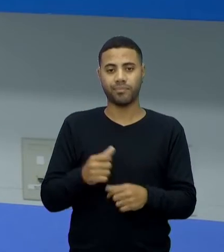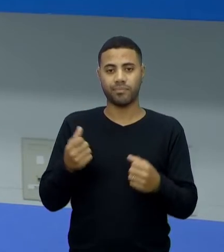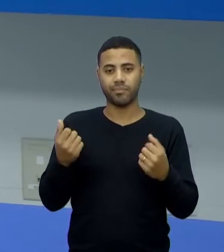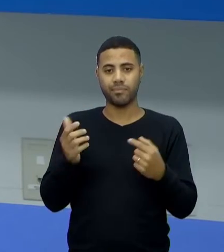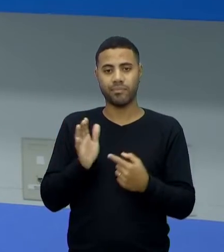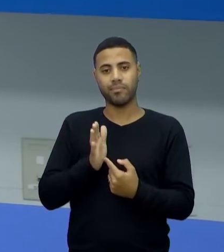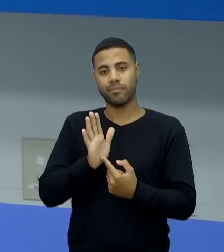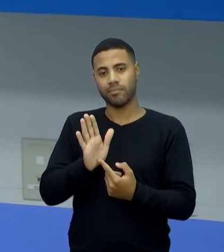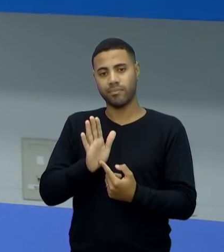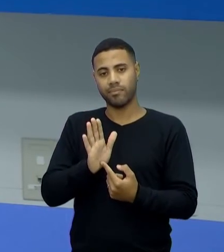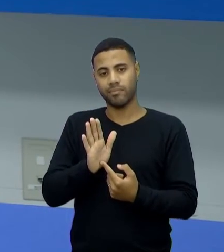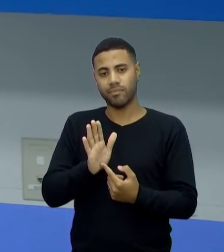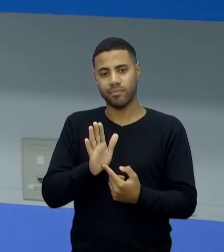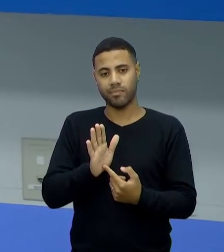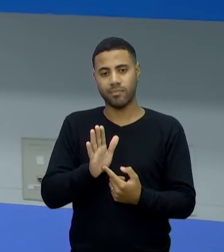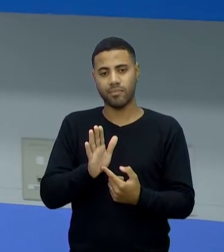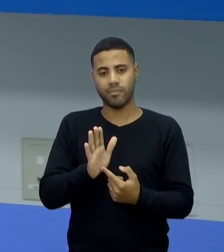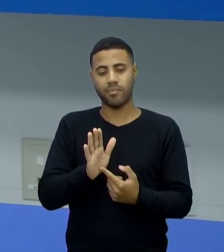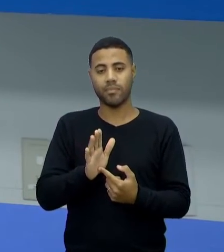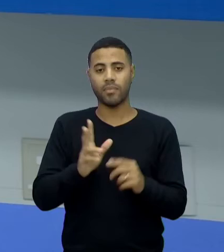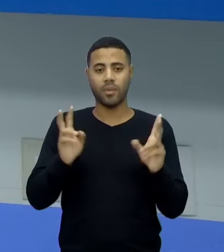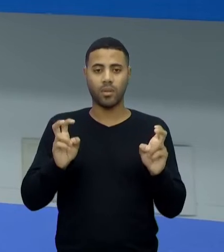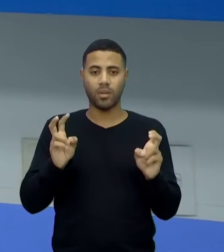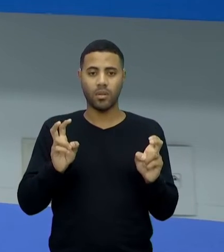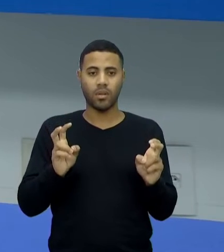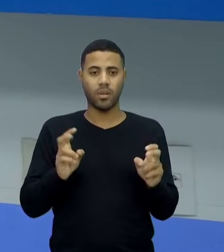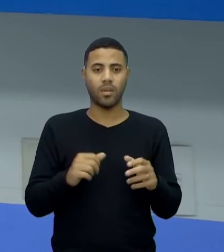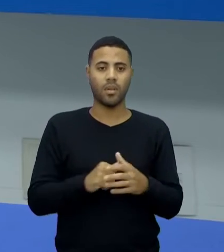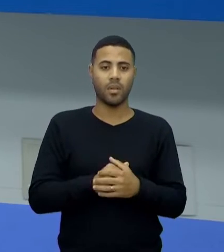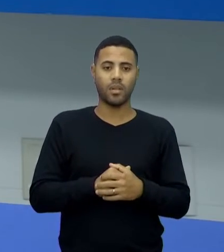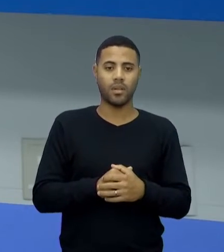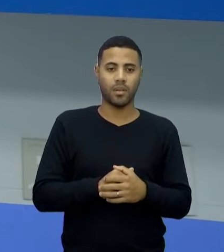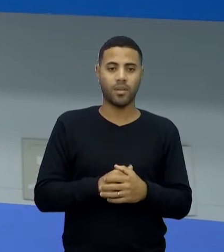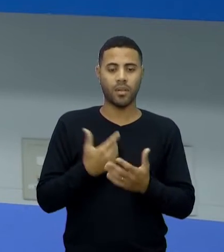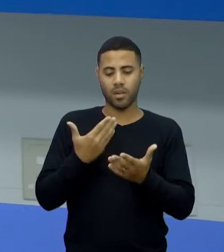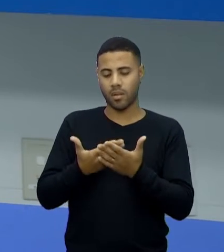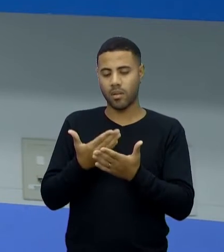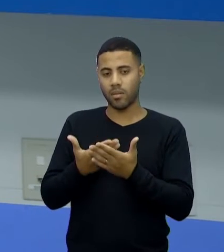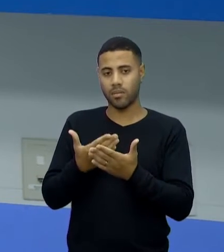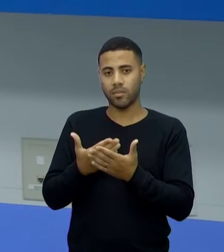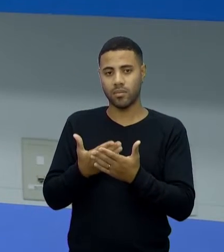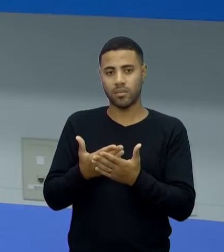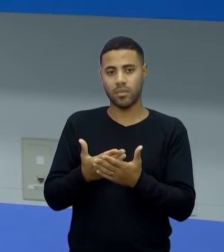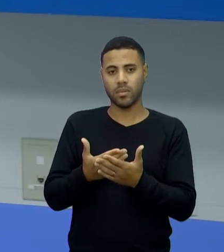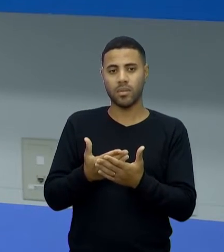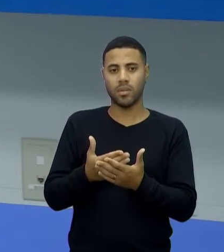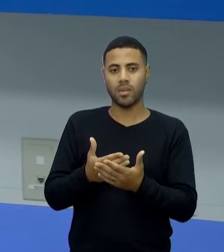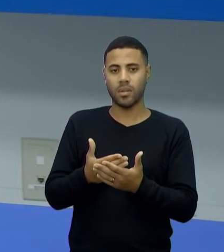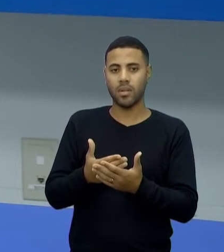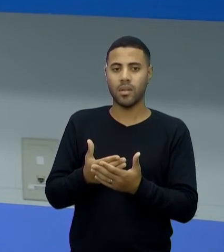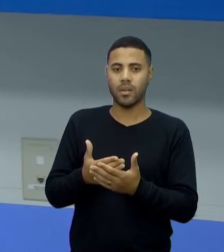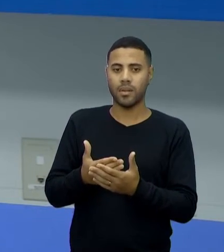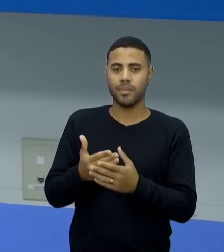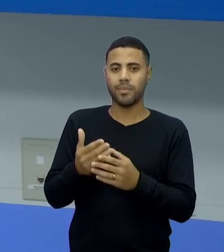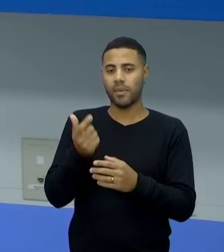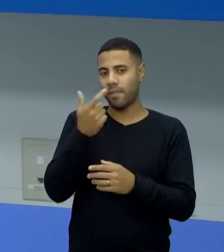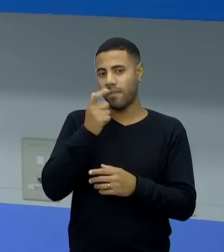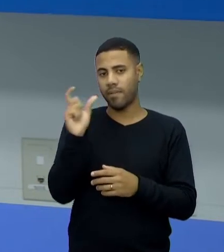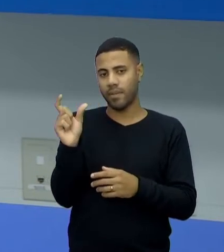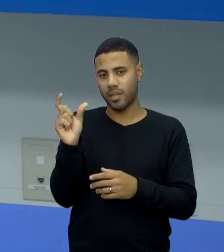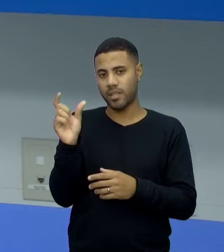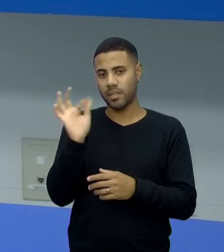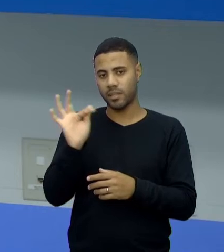quando ele quando ele fala né sobre Jean jacqu Rousseau na sua obra né antropologia estrutural do o